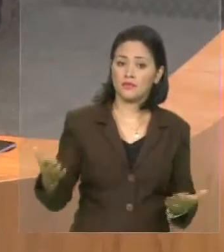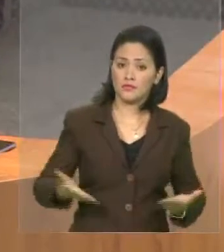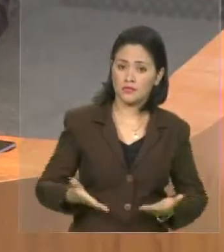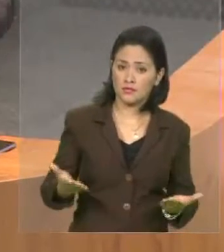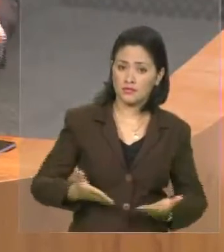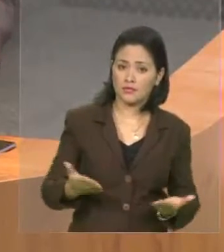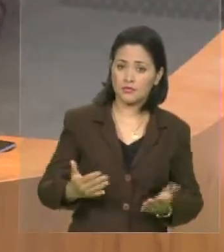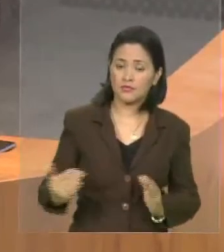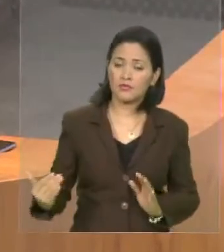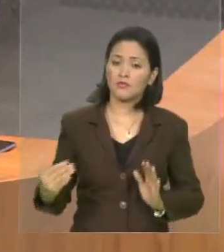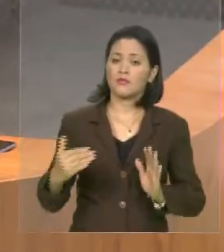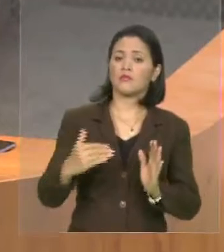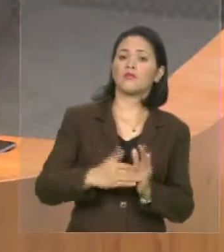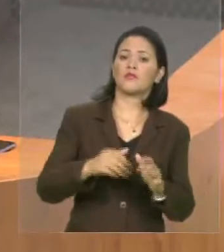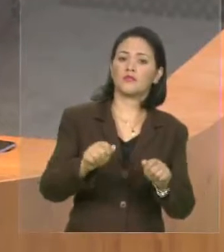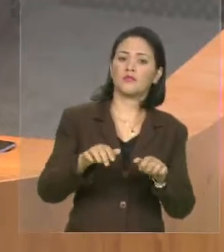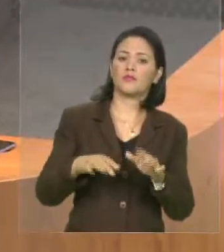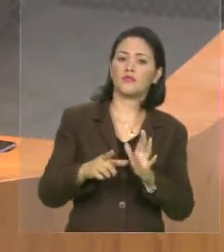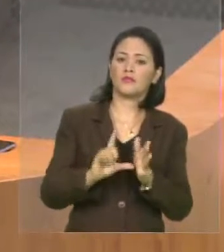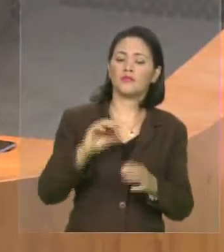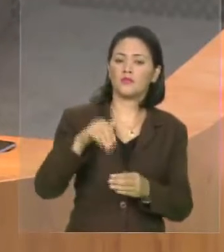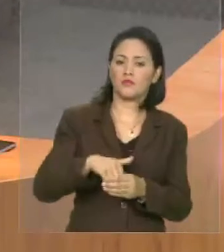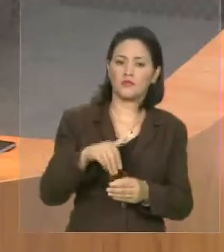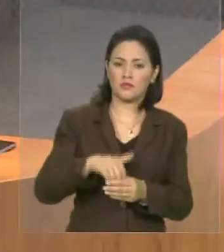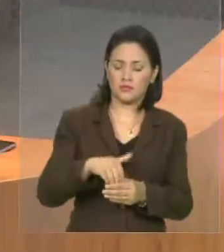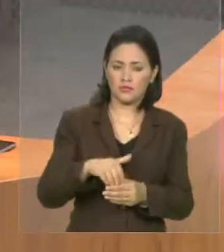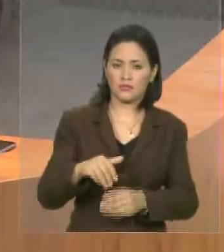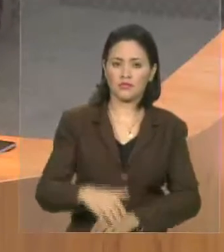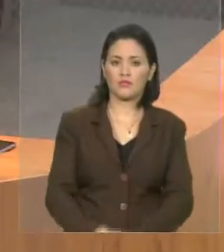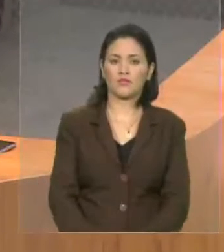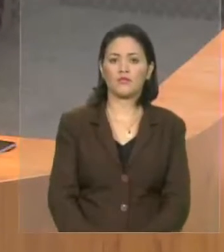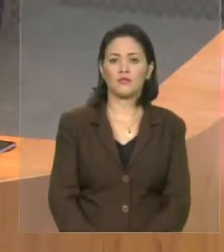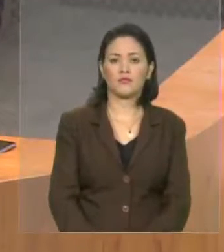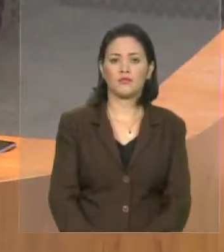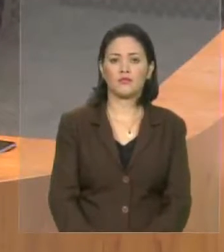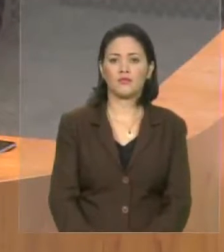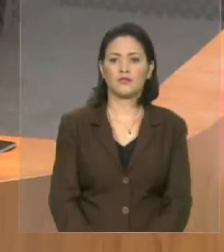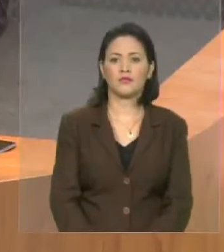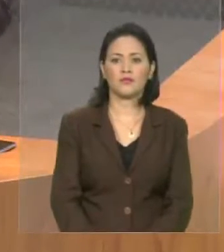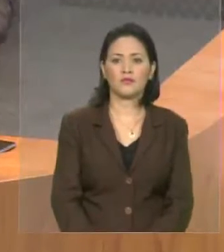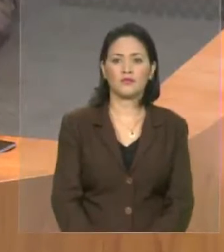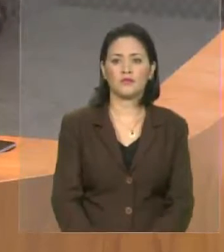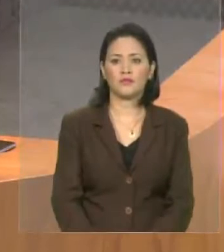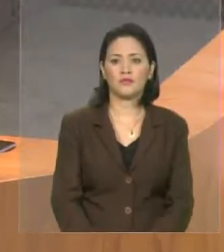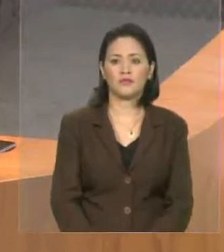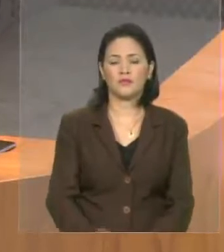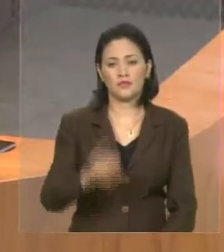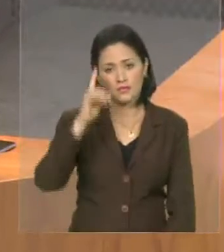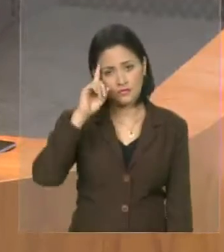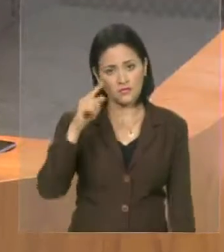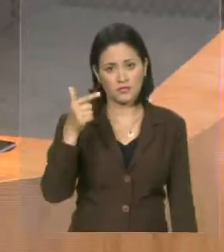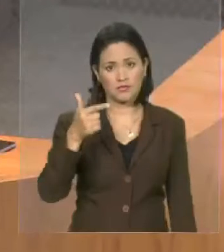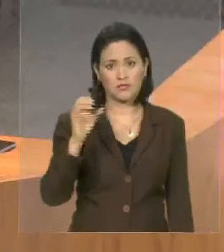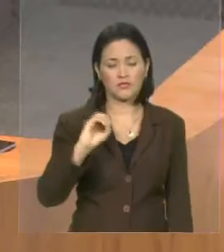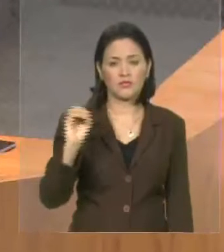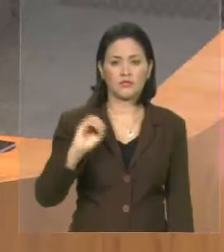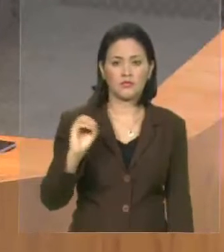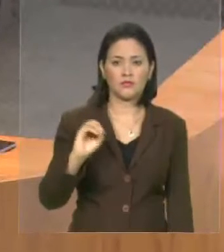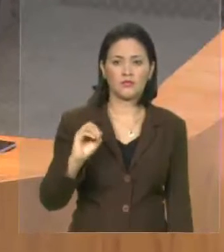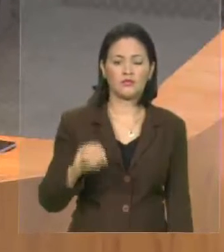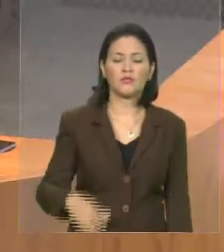eu poderei, assim, me expressar antes das eleições do dia 2 de outubro. Então,